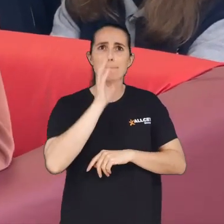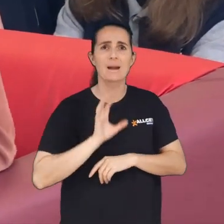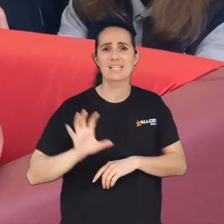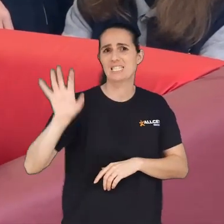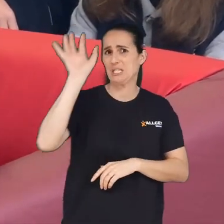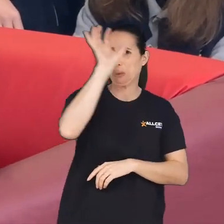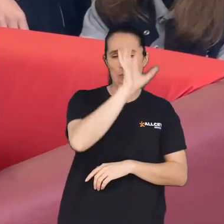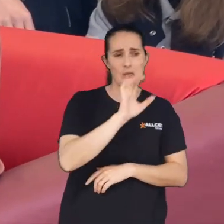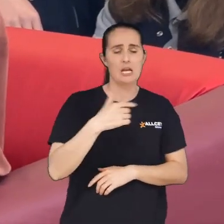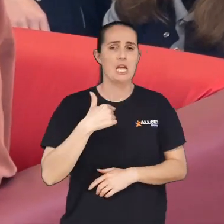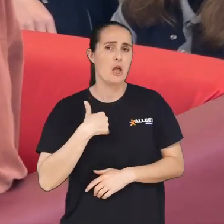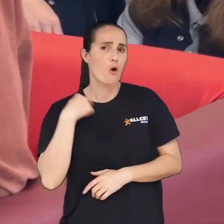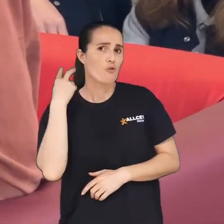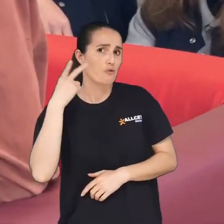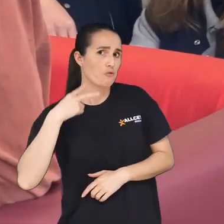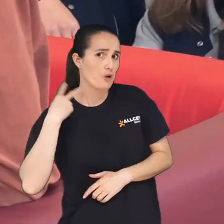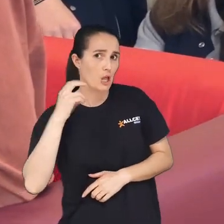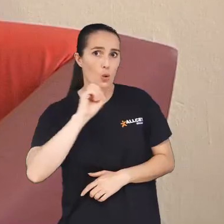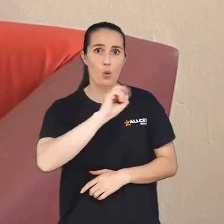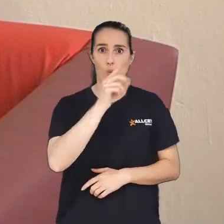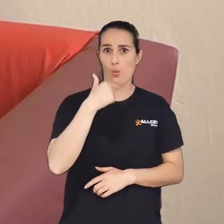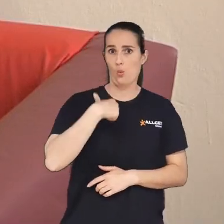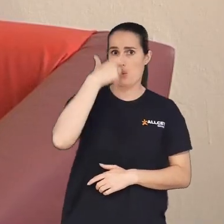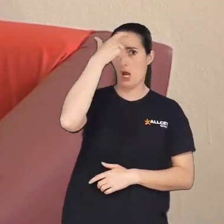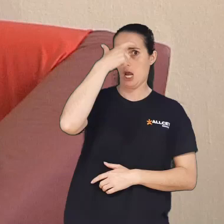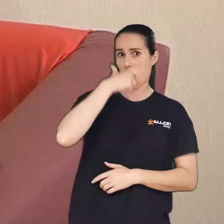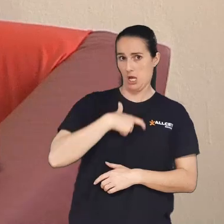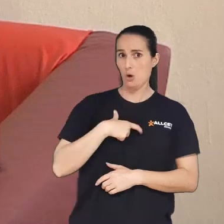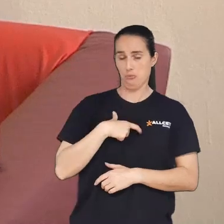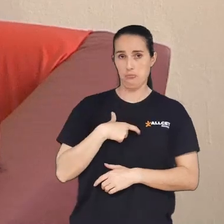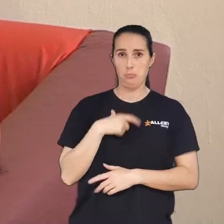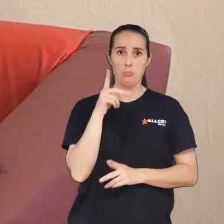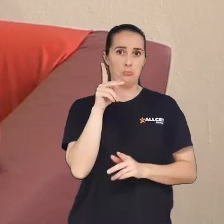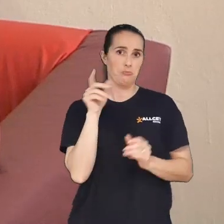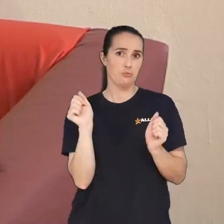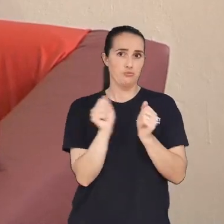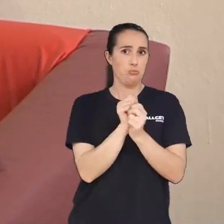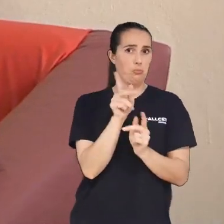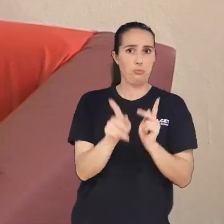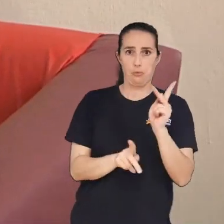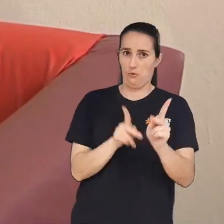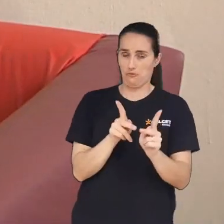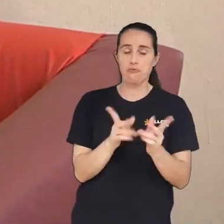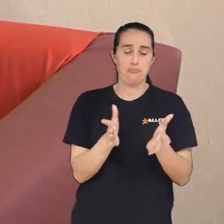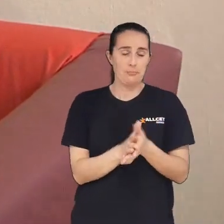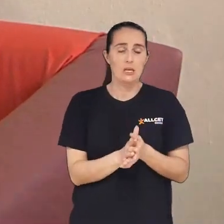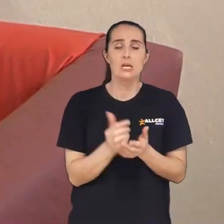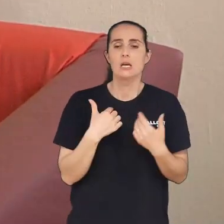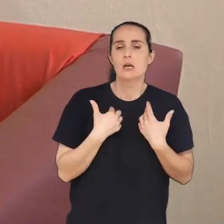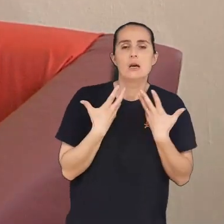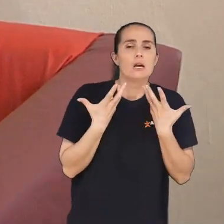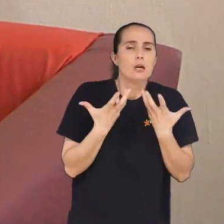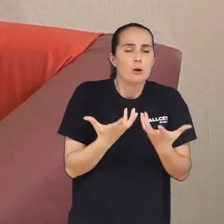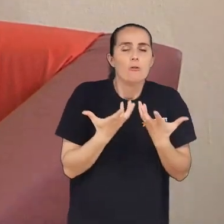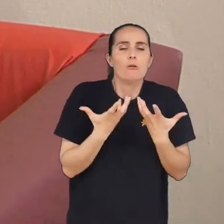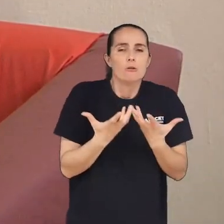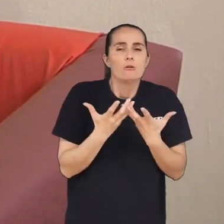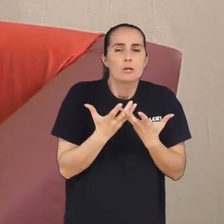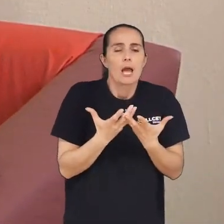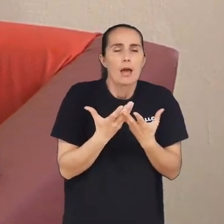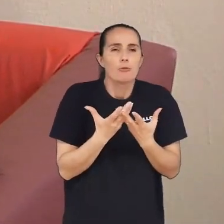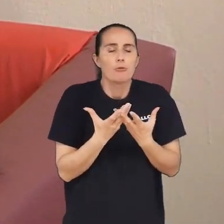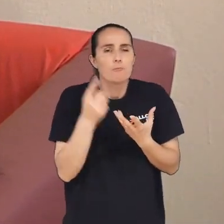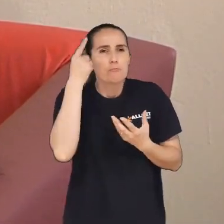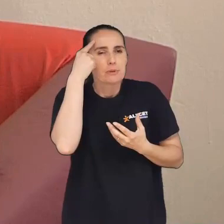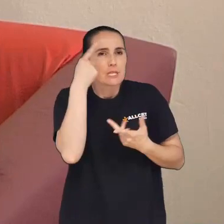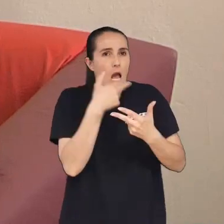como parte integrante da sociedade, é visar buscar alternativas para mudar o nosso futuro. É muito